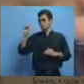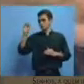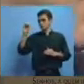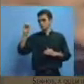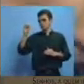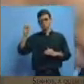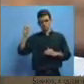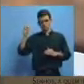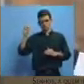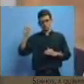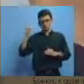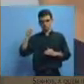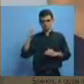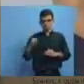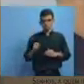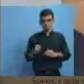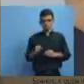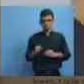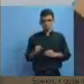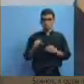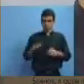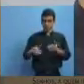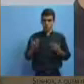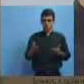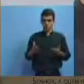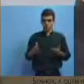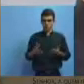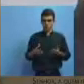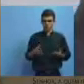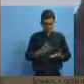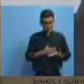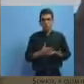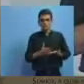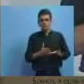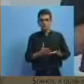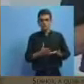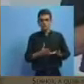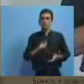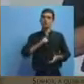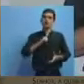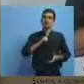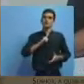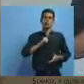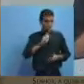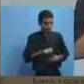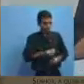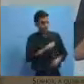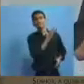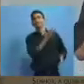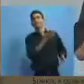por cima a pele que se estendia, mas faltava-lhes o sopro da